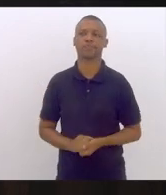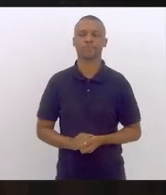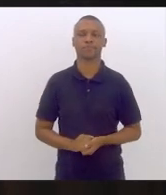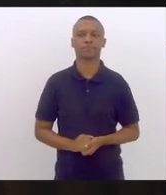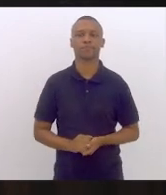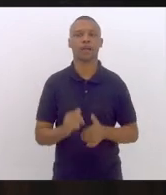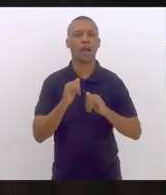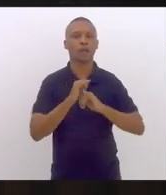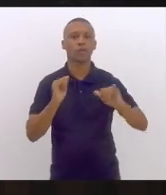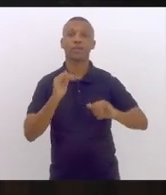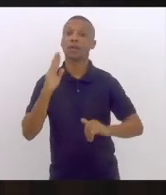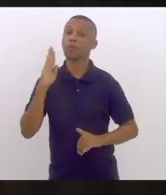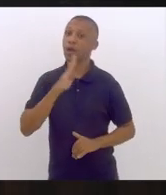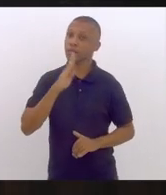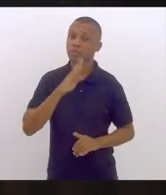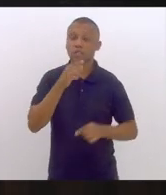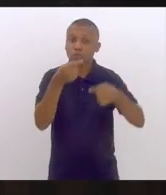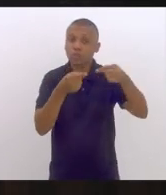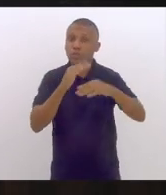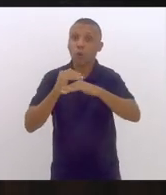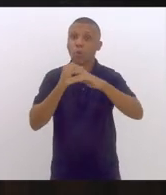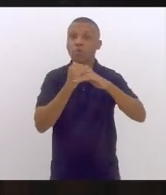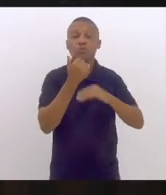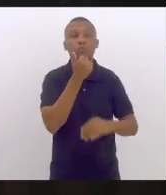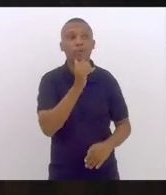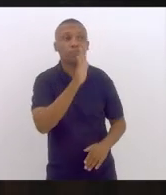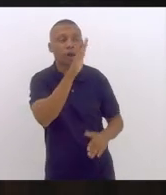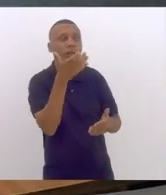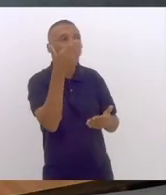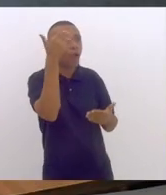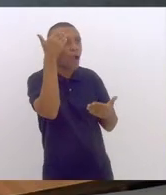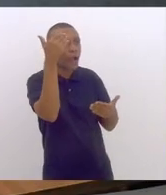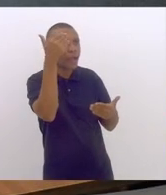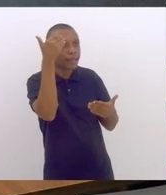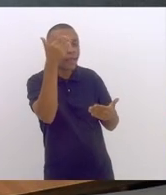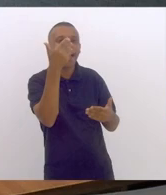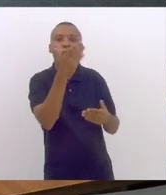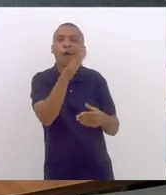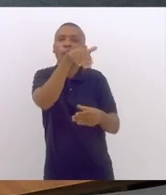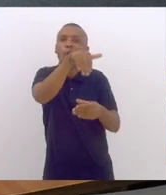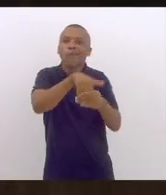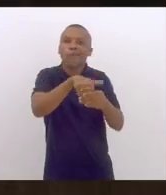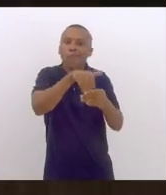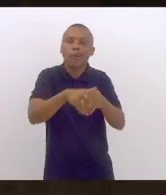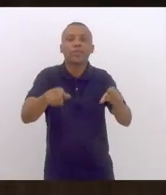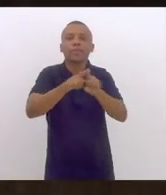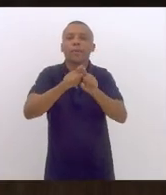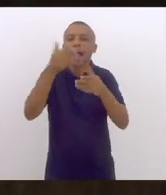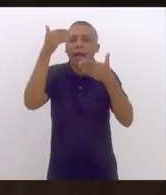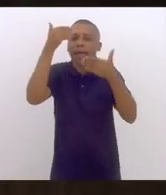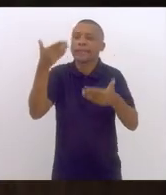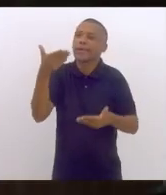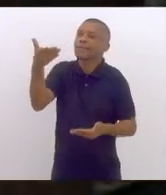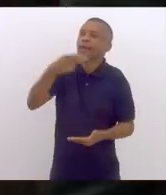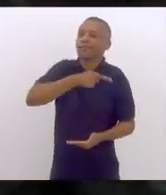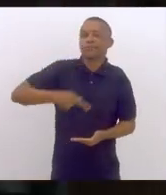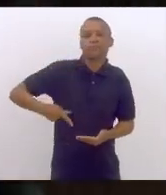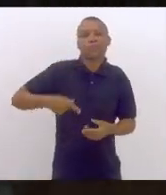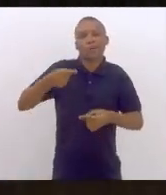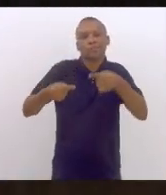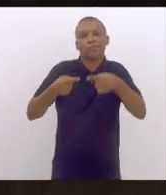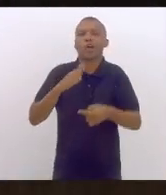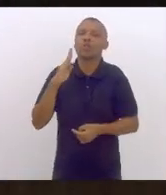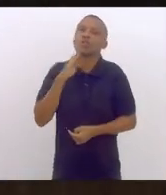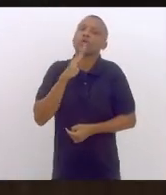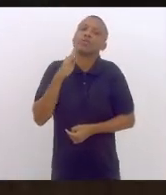anuncio em regime de urgência e discussão os votos e a vossa excelência a tramitação de